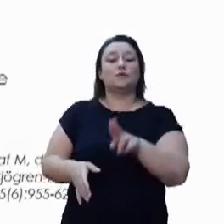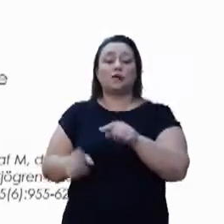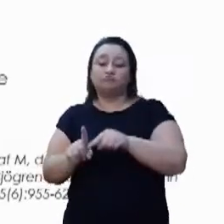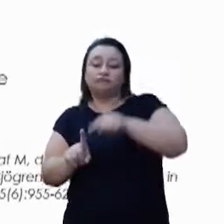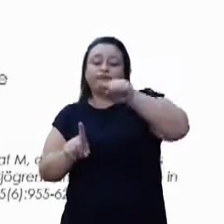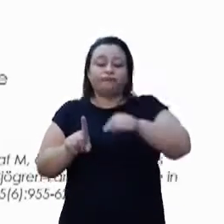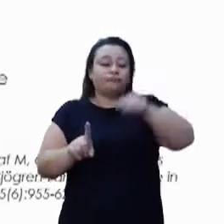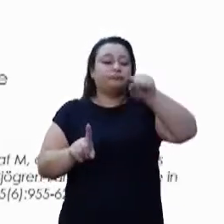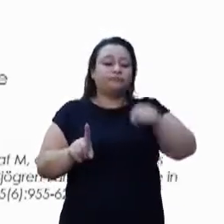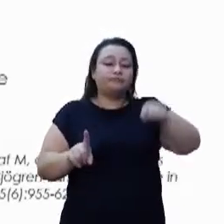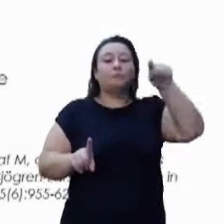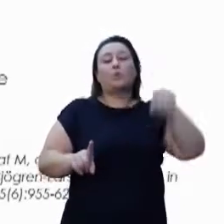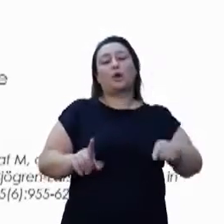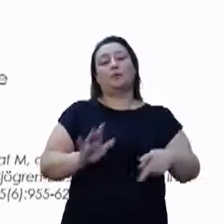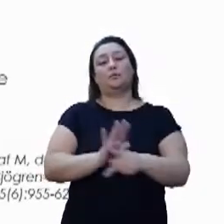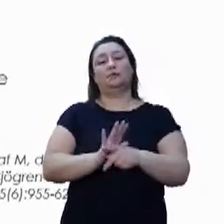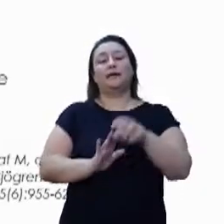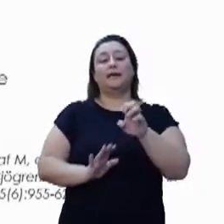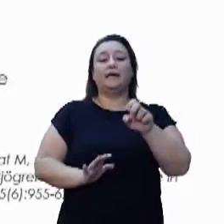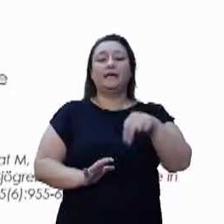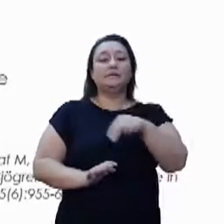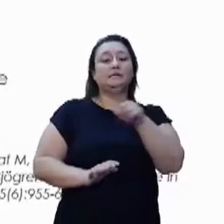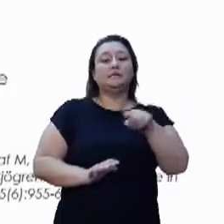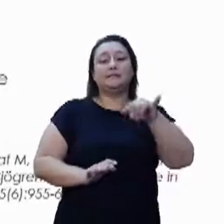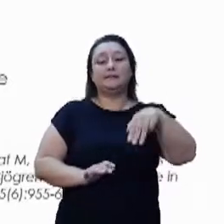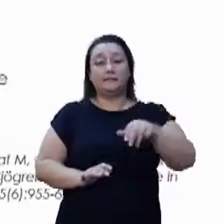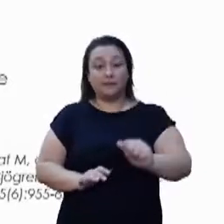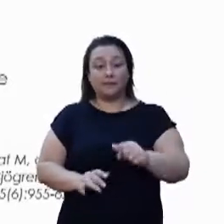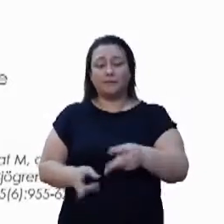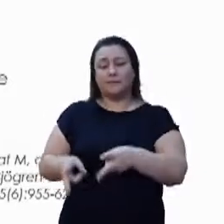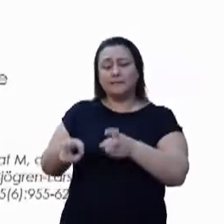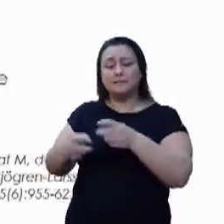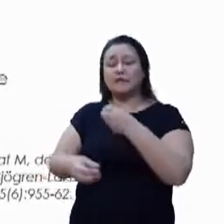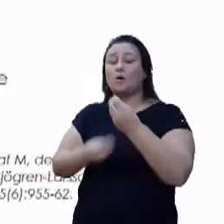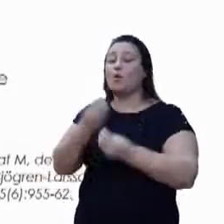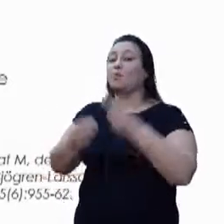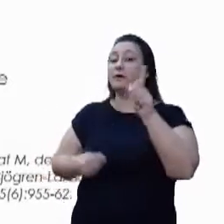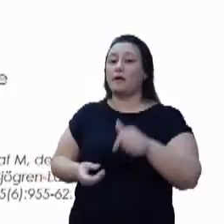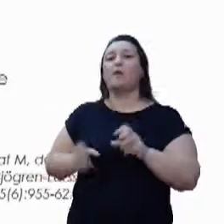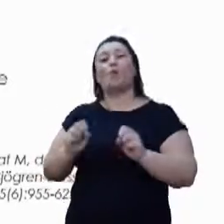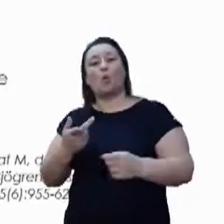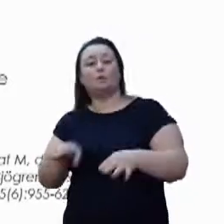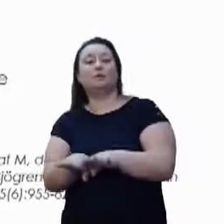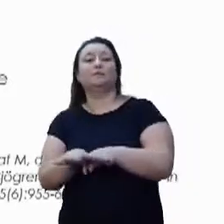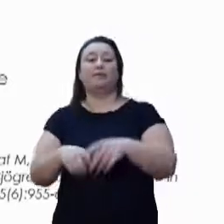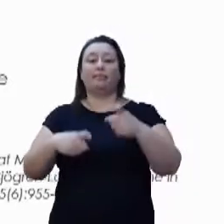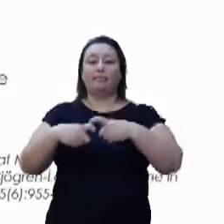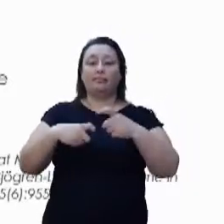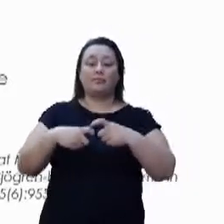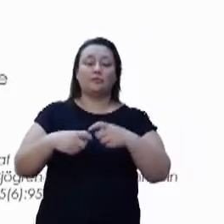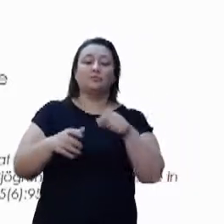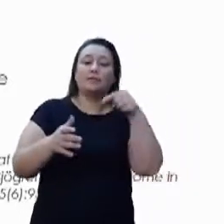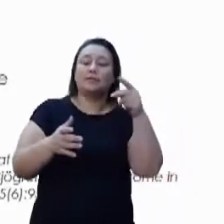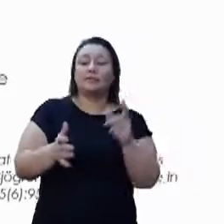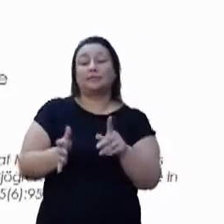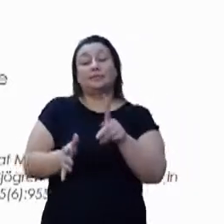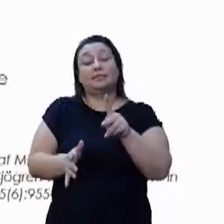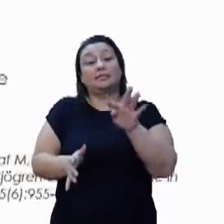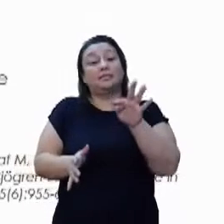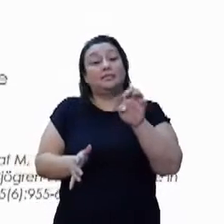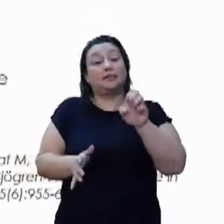ou leucócitos, que vão comprovar então essa deficiência enzimática. Ou pode ser feita pelo teste genético, que vai evidenciar a presença de mutação